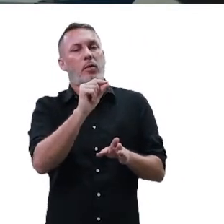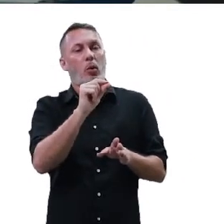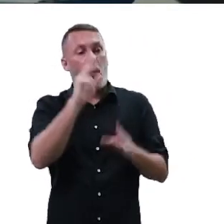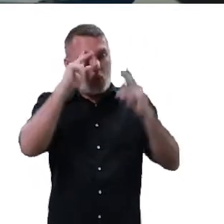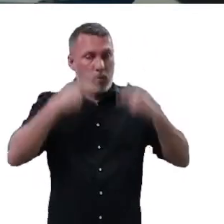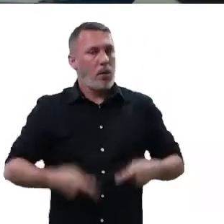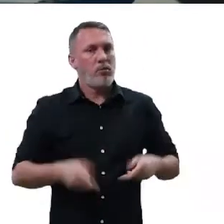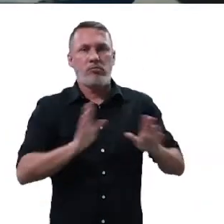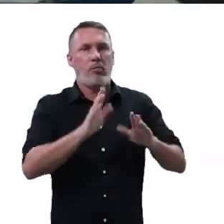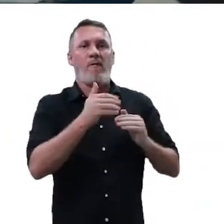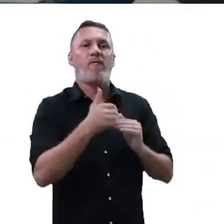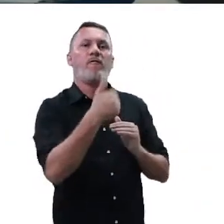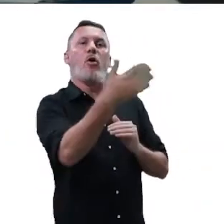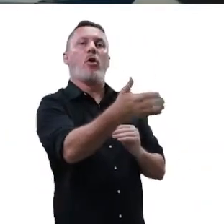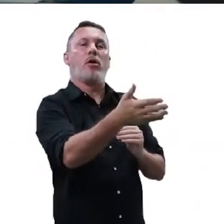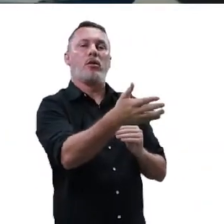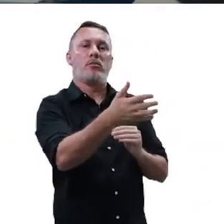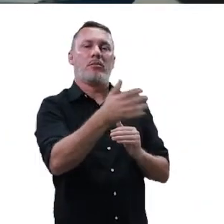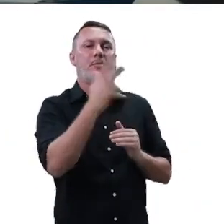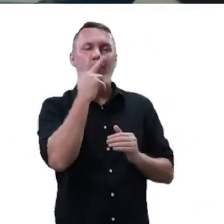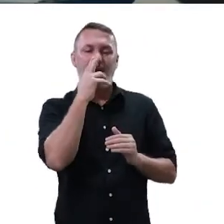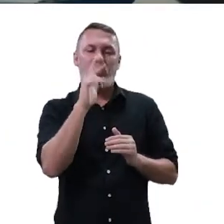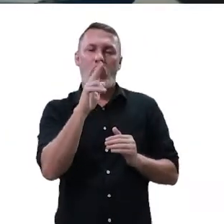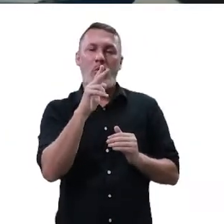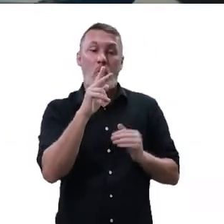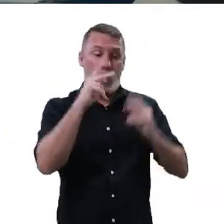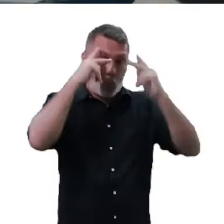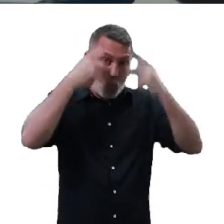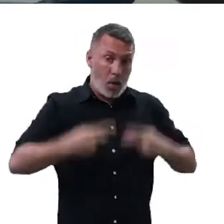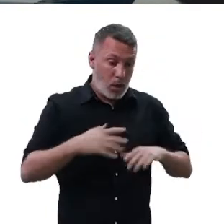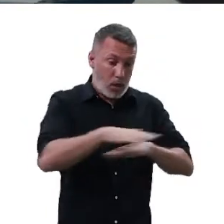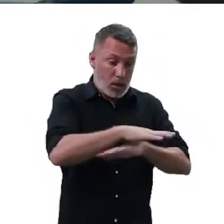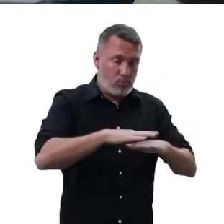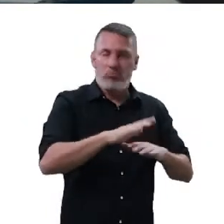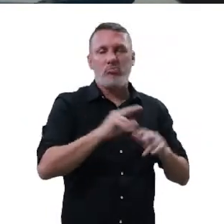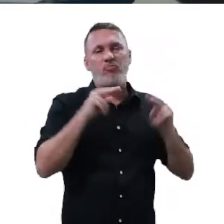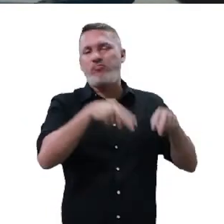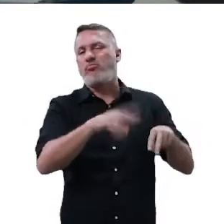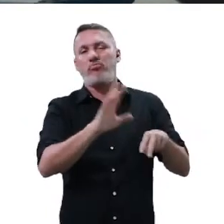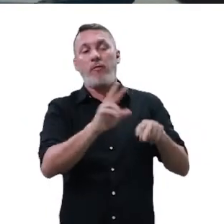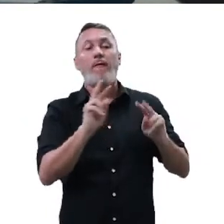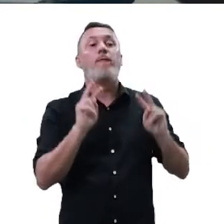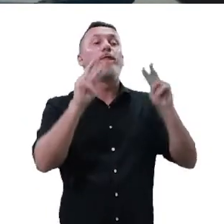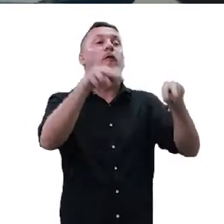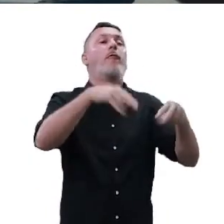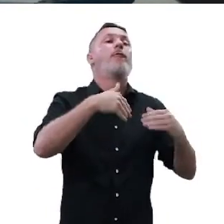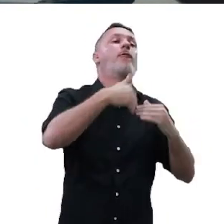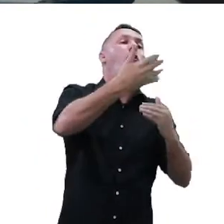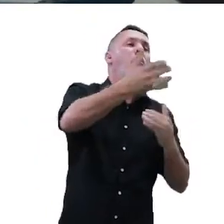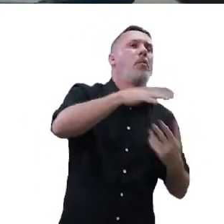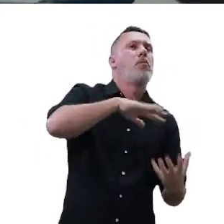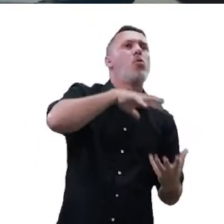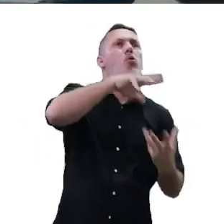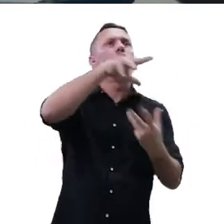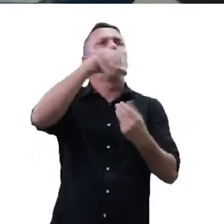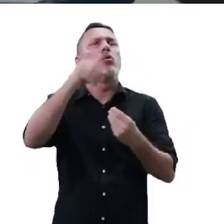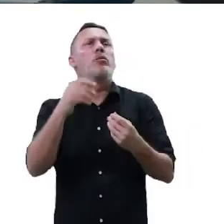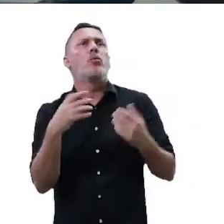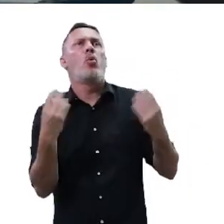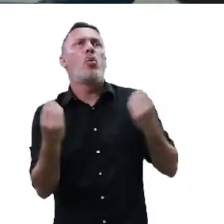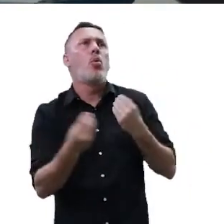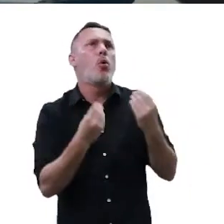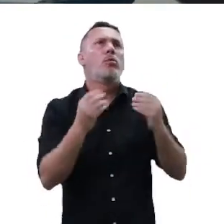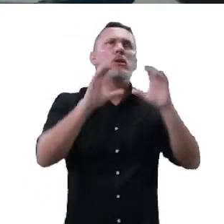para fora de nós, né? Então, vamos usar essa expressão aí. É um olhar para fora, para o cosmos, para o